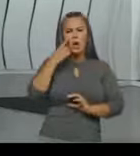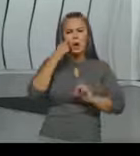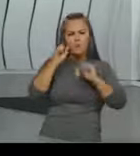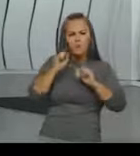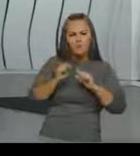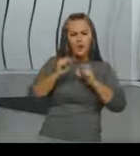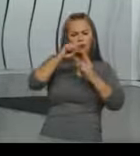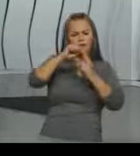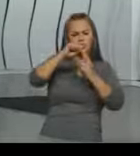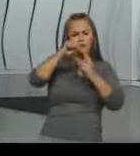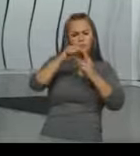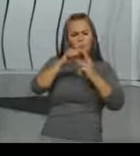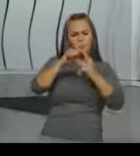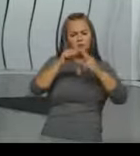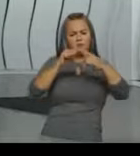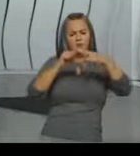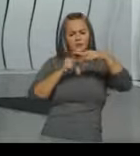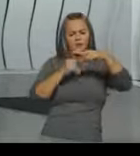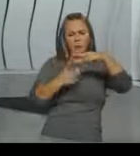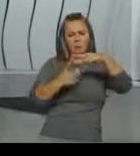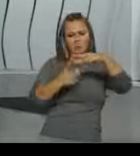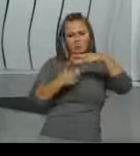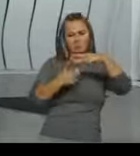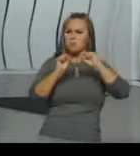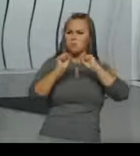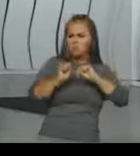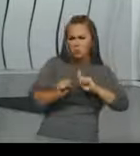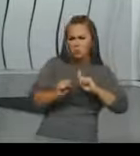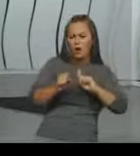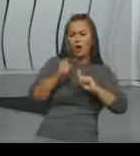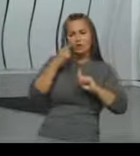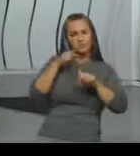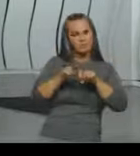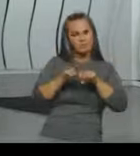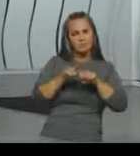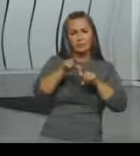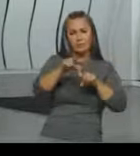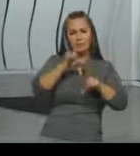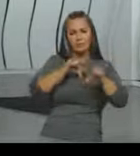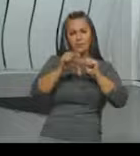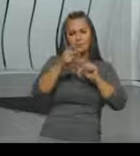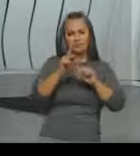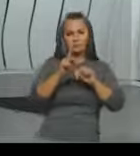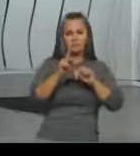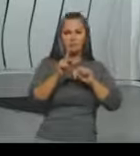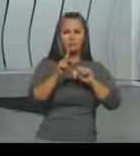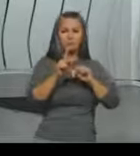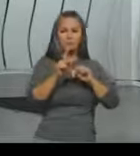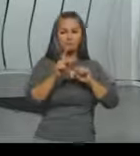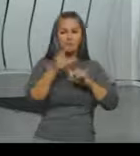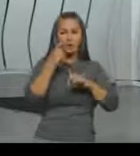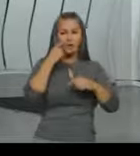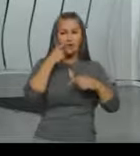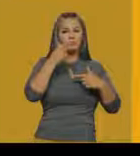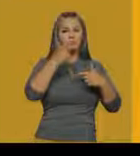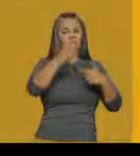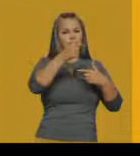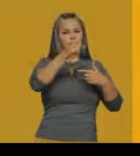Pode. Você não pode escrever errado, ok? Então, simples, seguindo aqui agora. Então, 180 graus vai